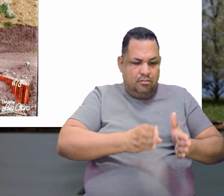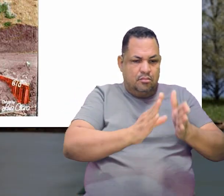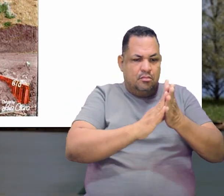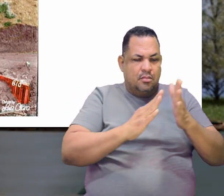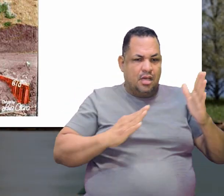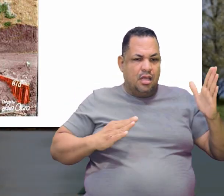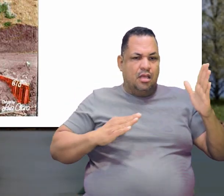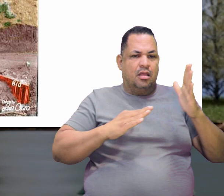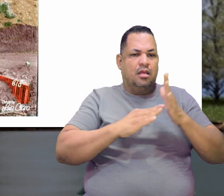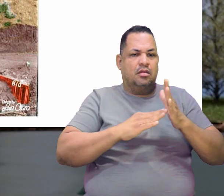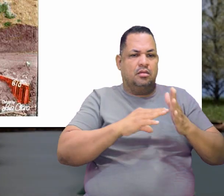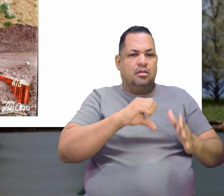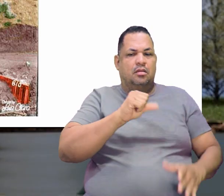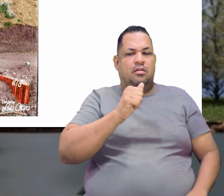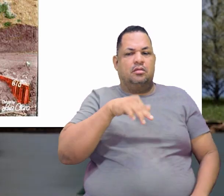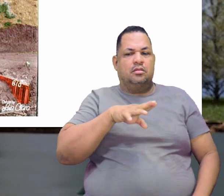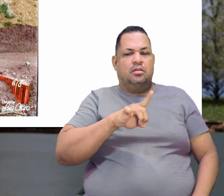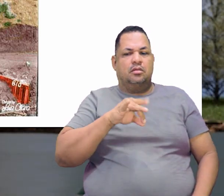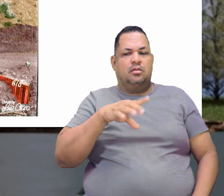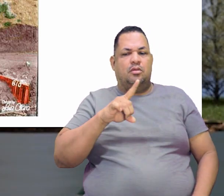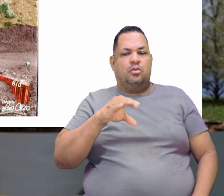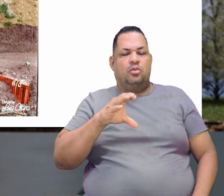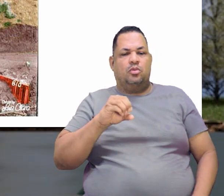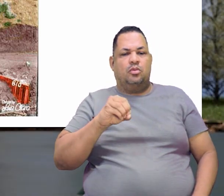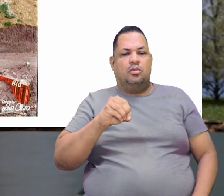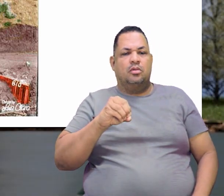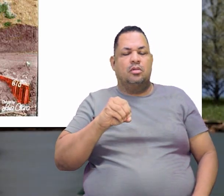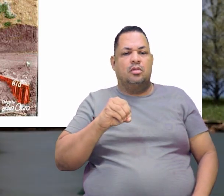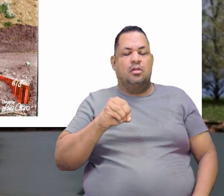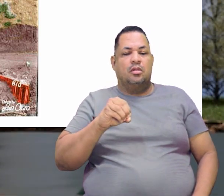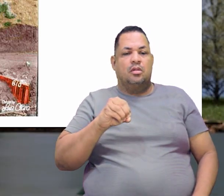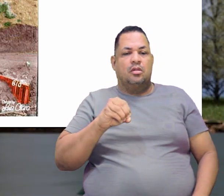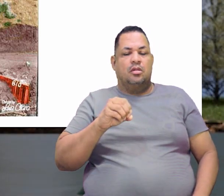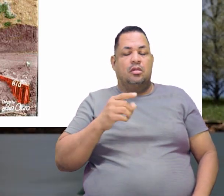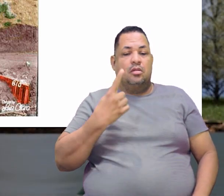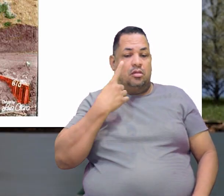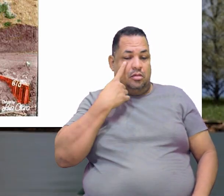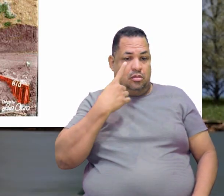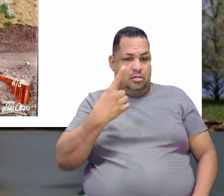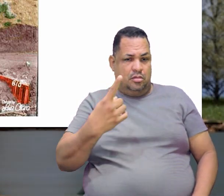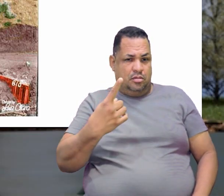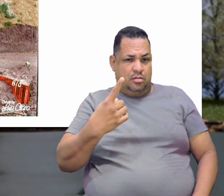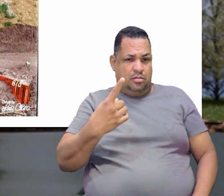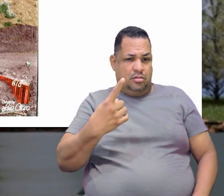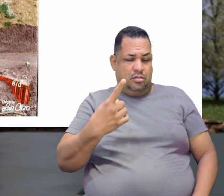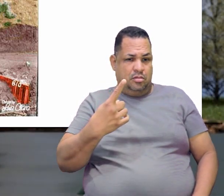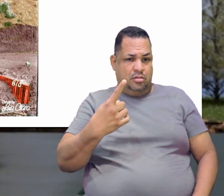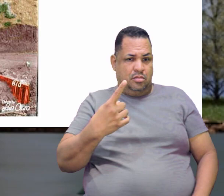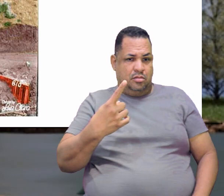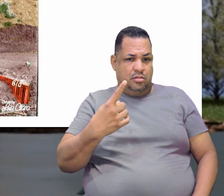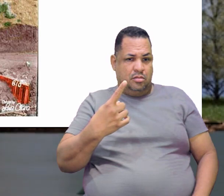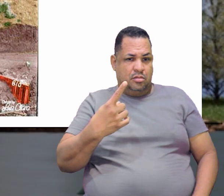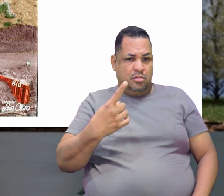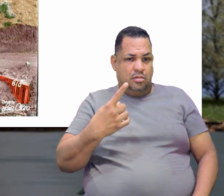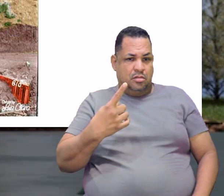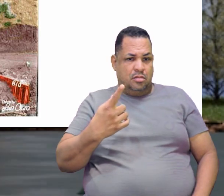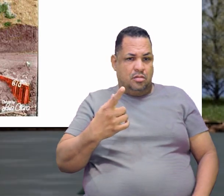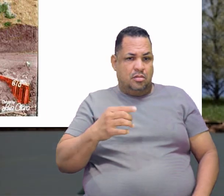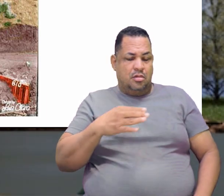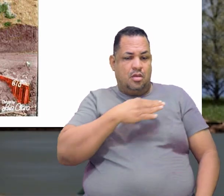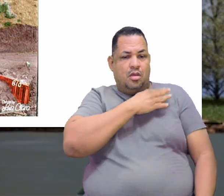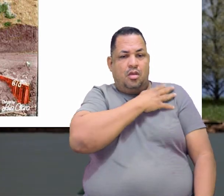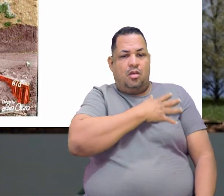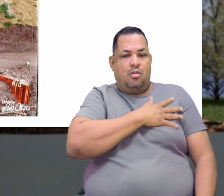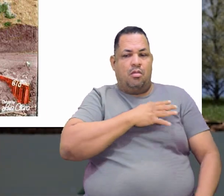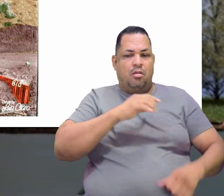daqui até Santo Antônio em diante, principalmente de Santo Antônio em diante, você vê que o braço